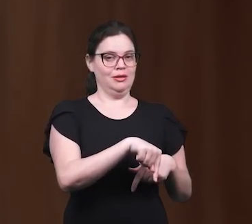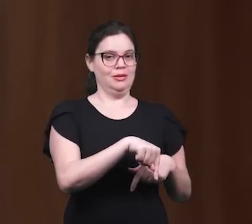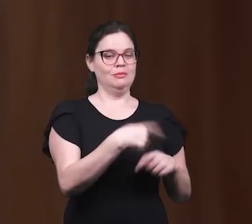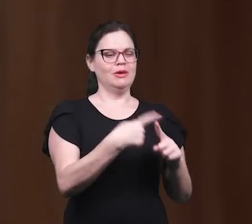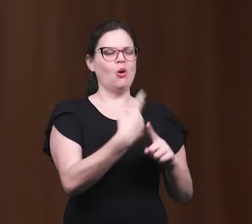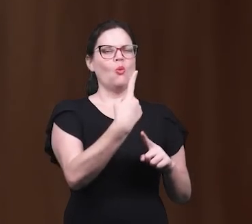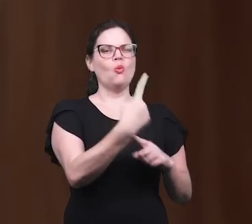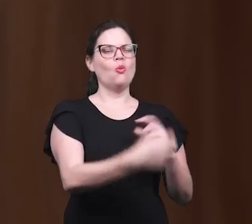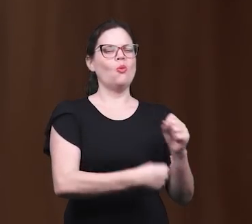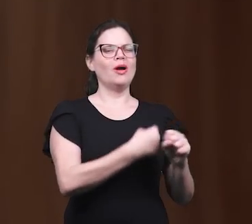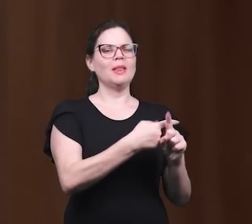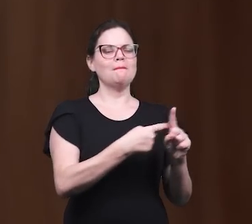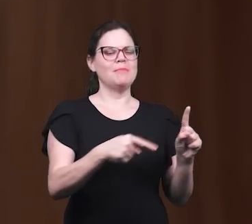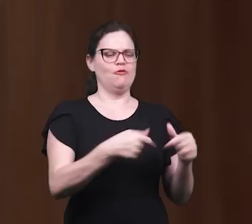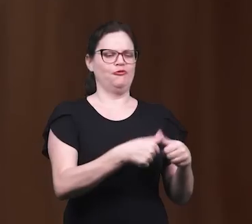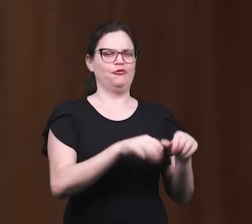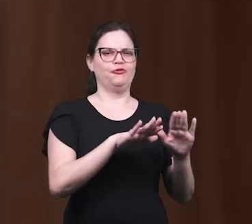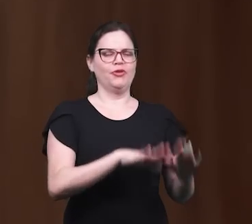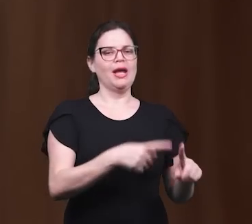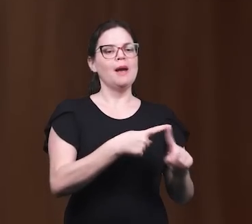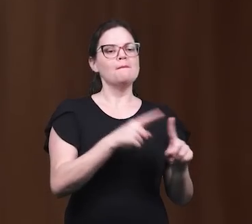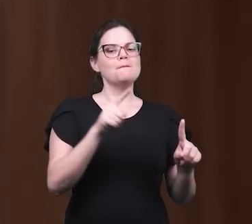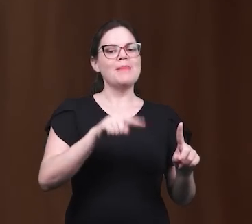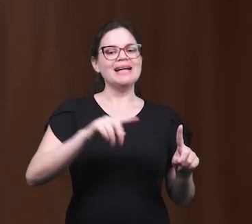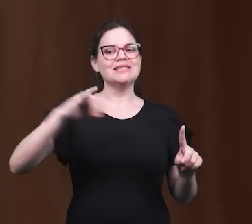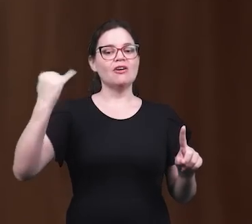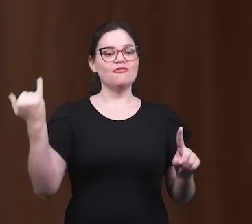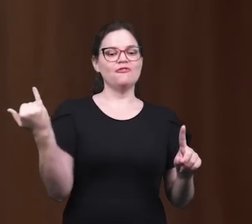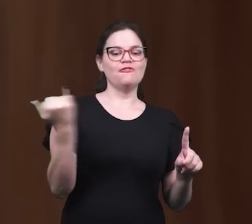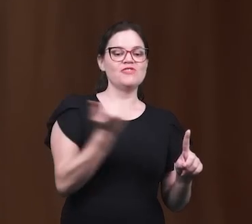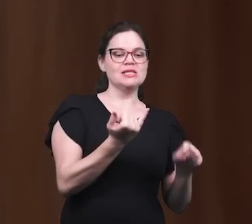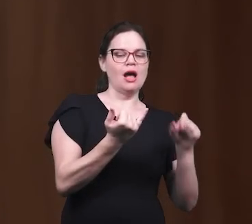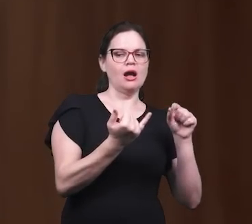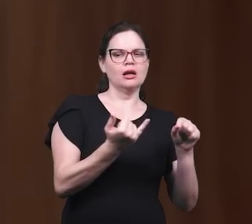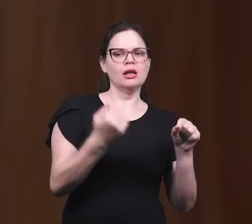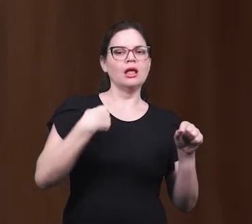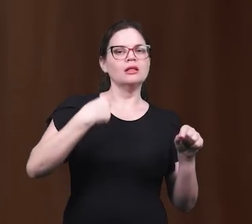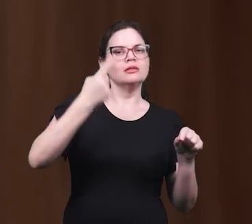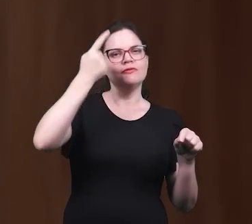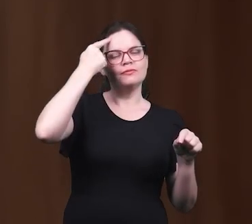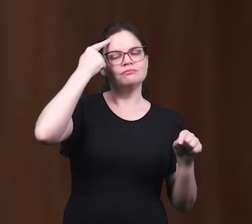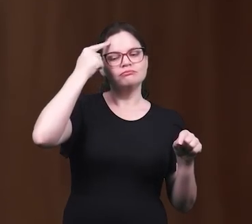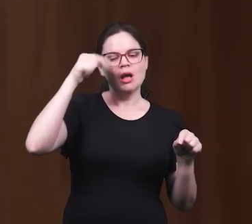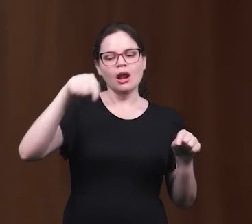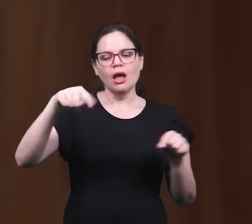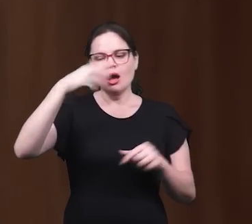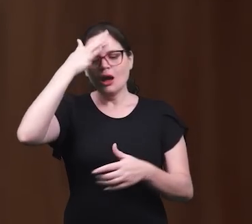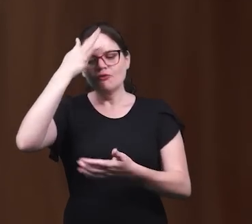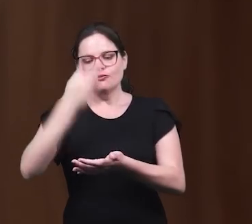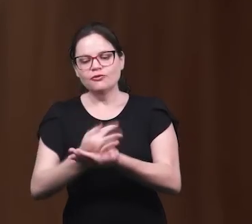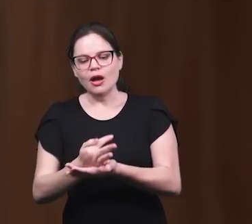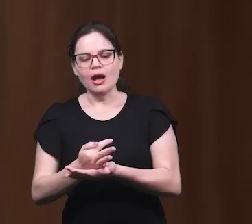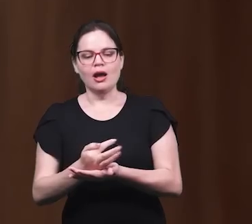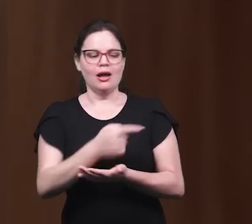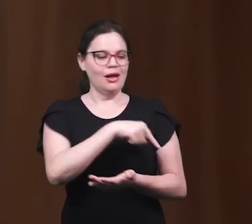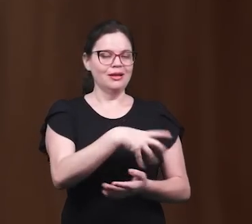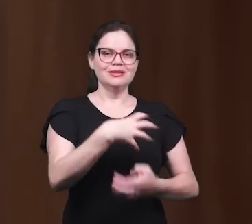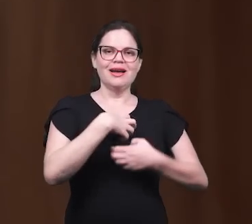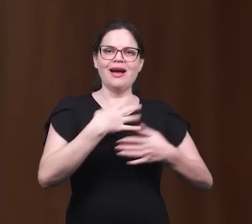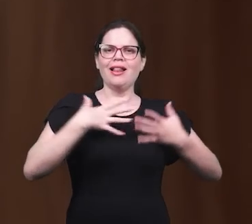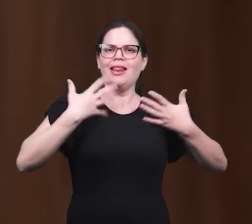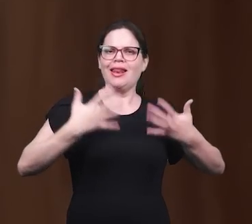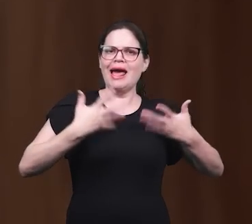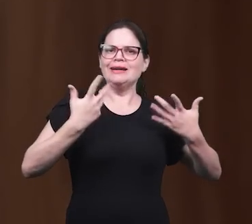que ele fica muito alegre com a fé que vinha sendo vivida pelos